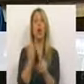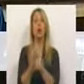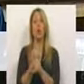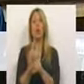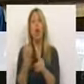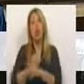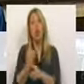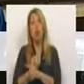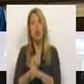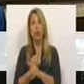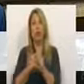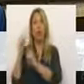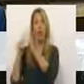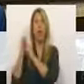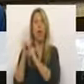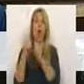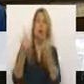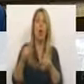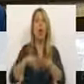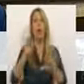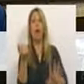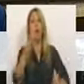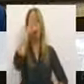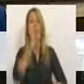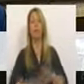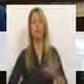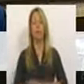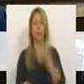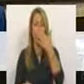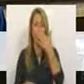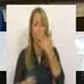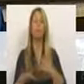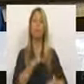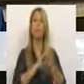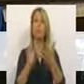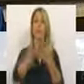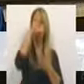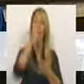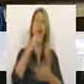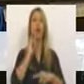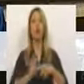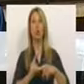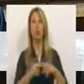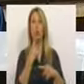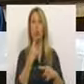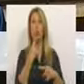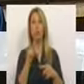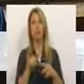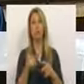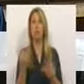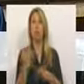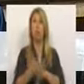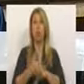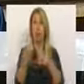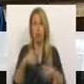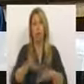esse facto demonstra, naturalmente, Senhora Secretária de Estado, muito do sucesso que o setor tem tido. Foi a continuidade das políticas, já